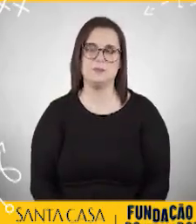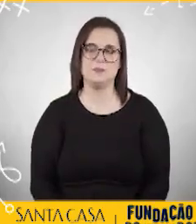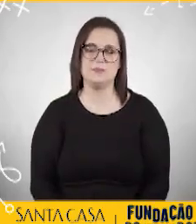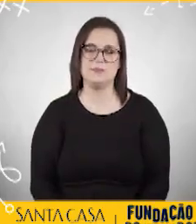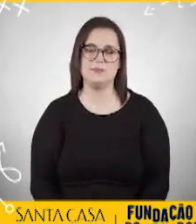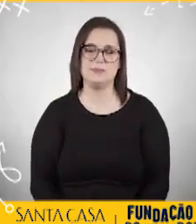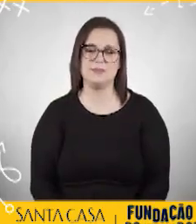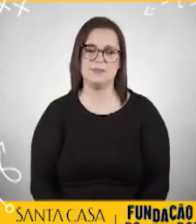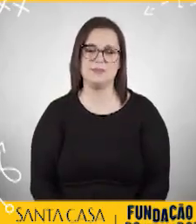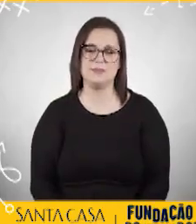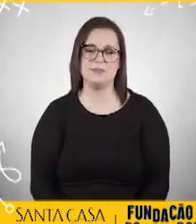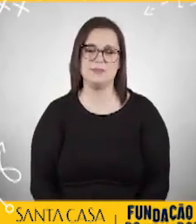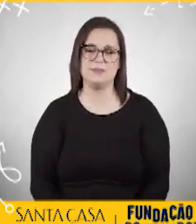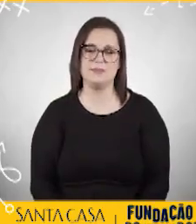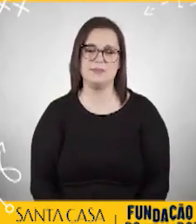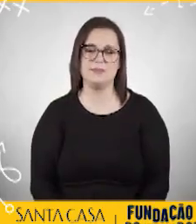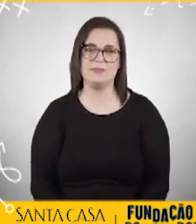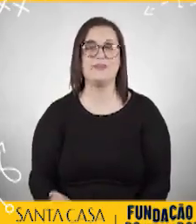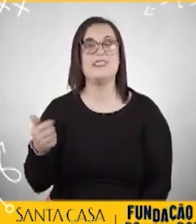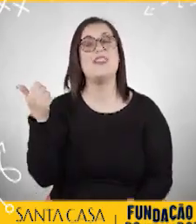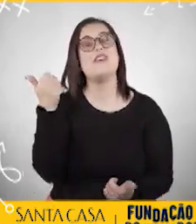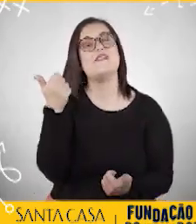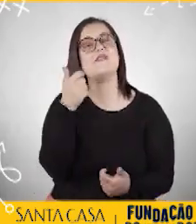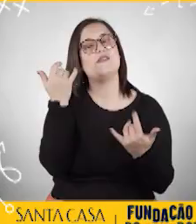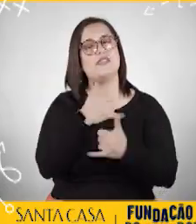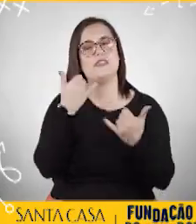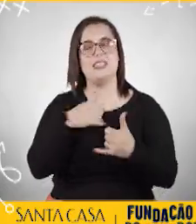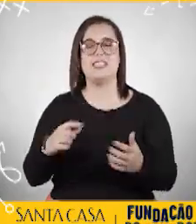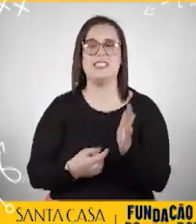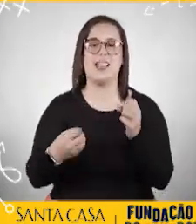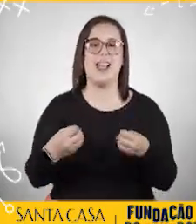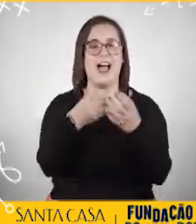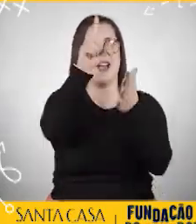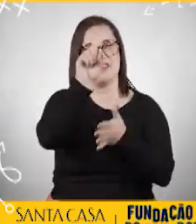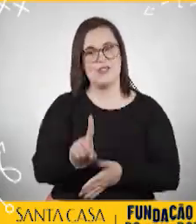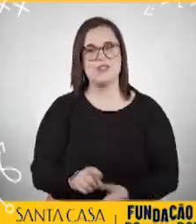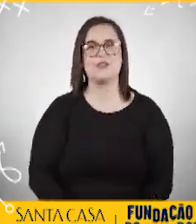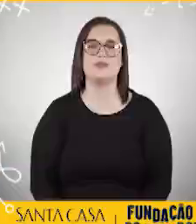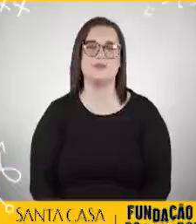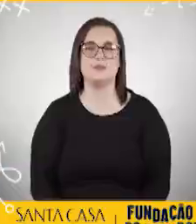Feliz ano novo! Feliz ano novo!